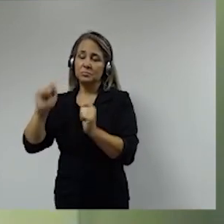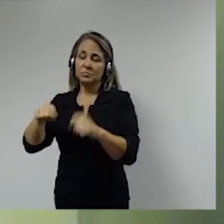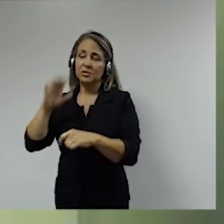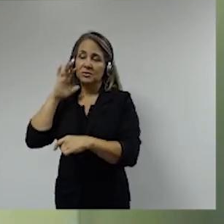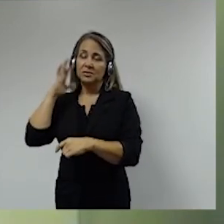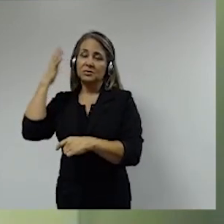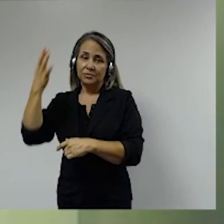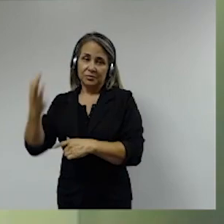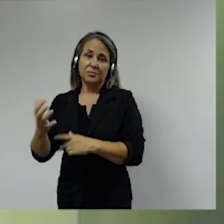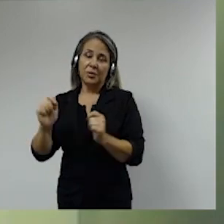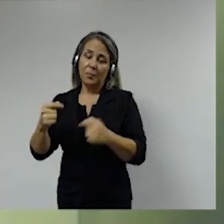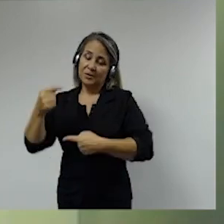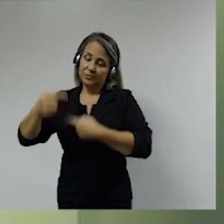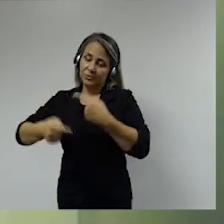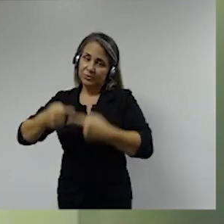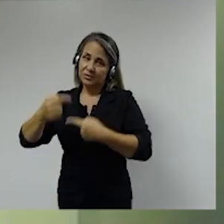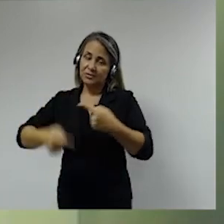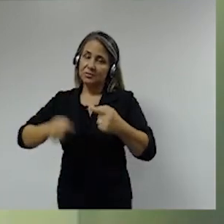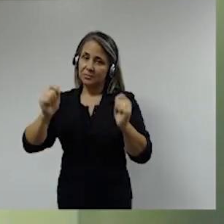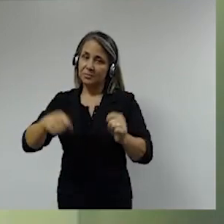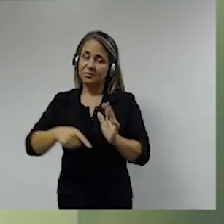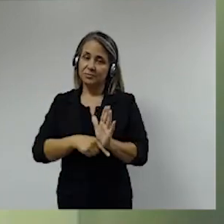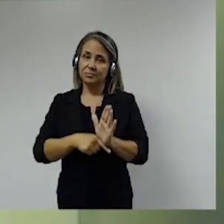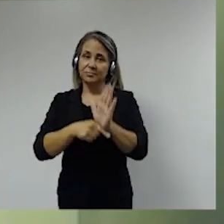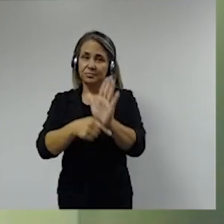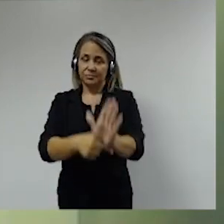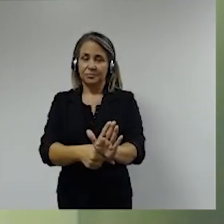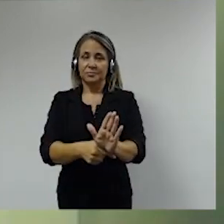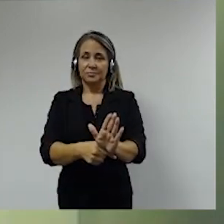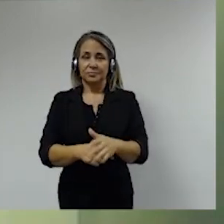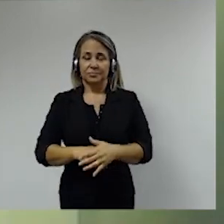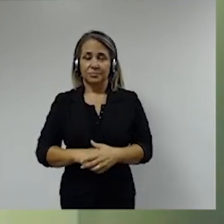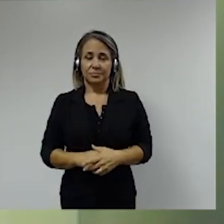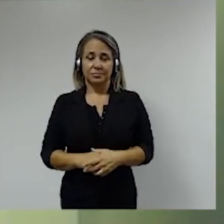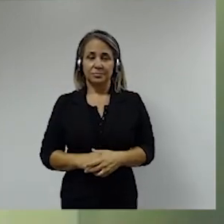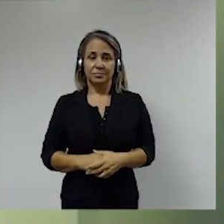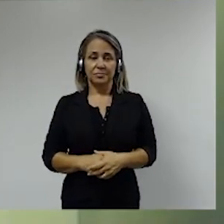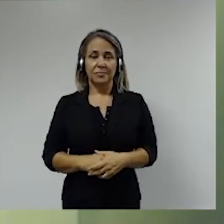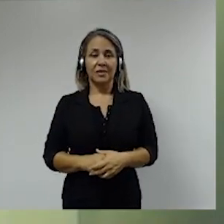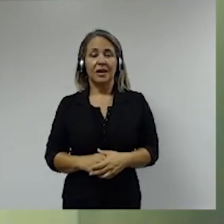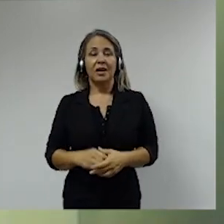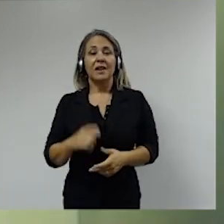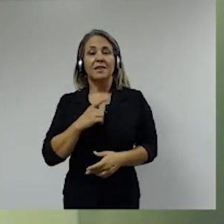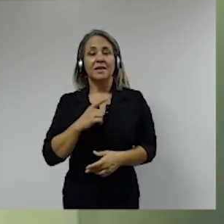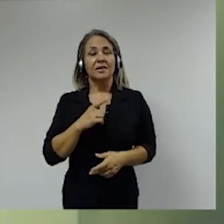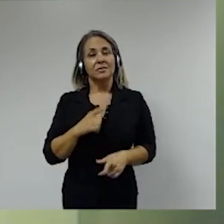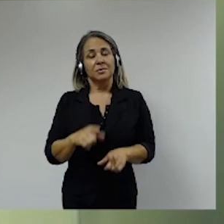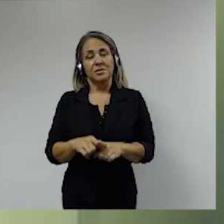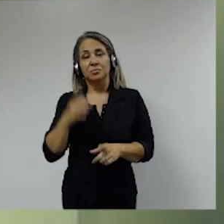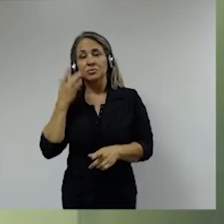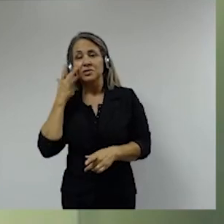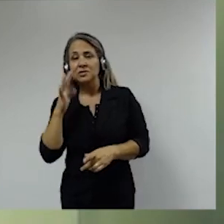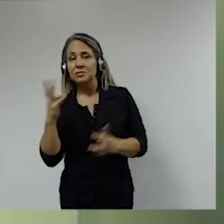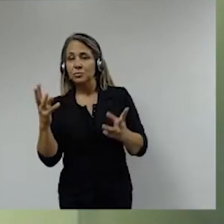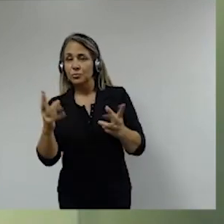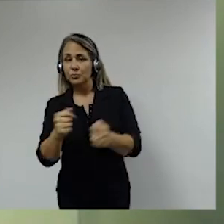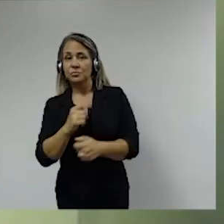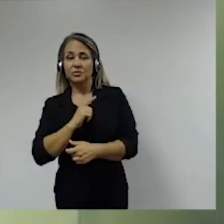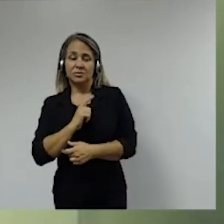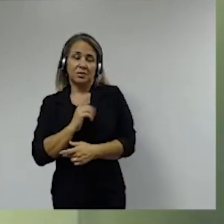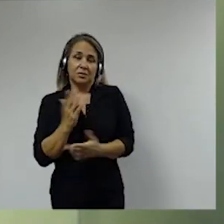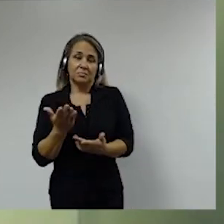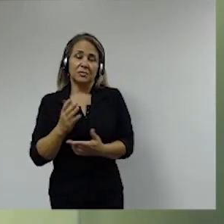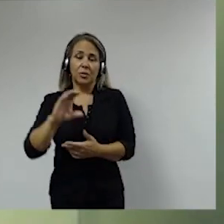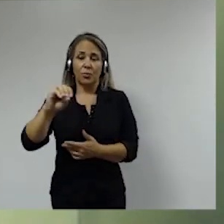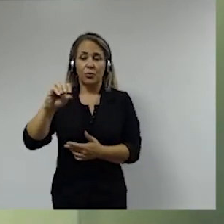é uma discussão que pode ser trazida. Eu tenho não sei se todos aqui têm conhecimento,